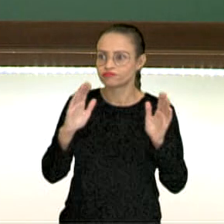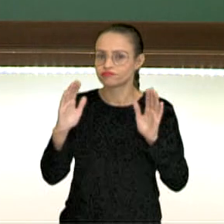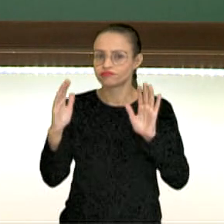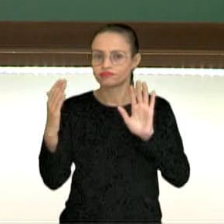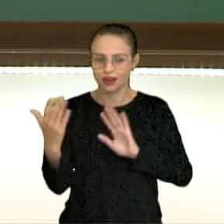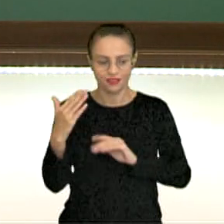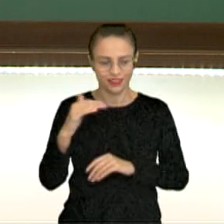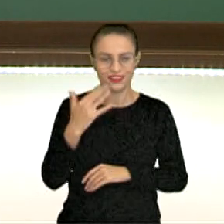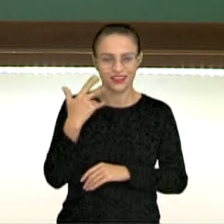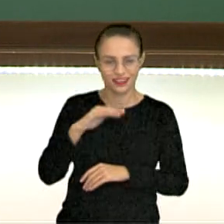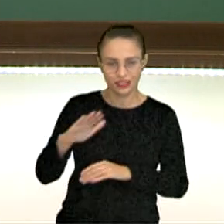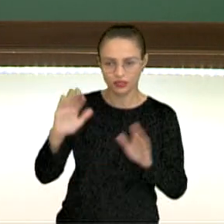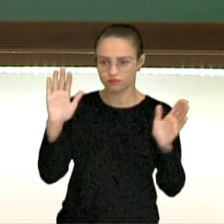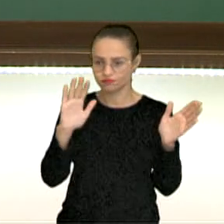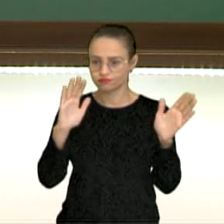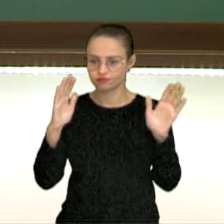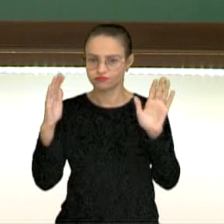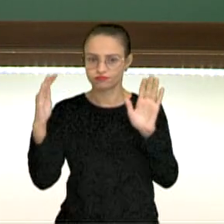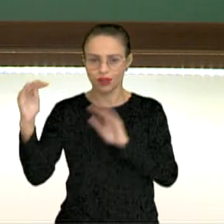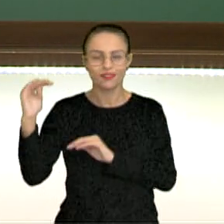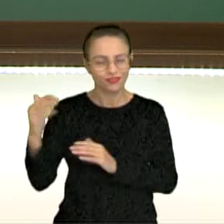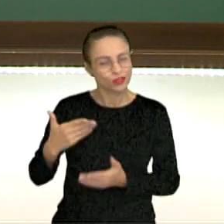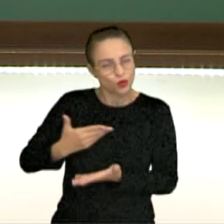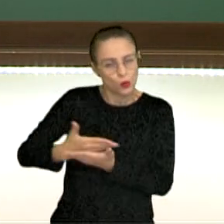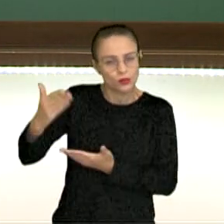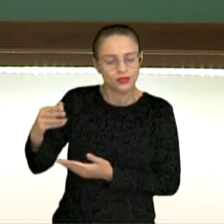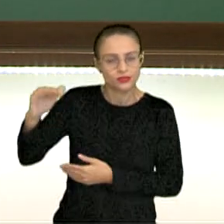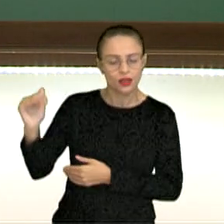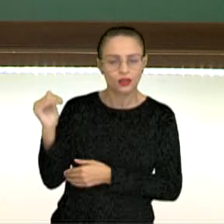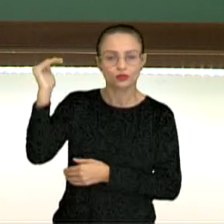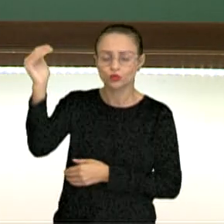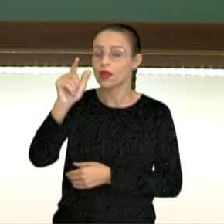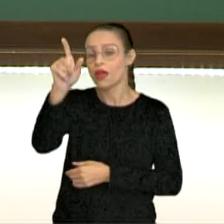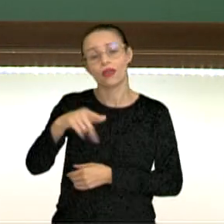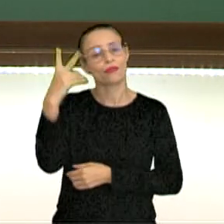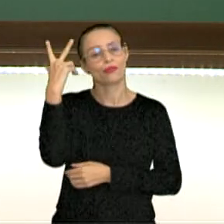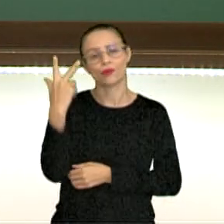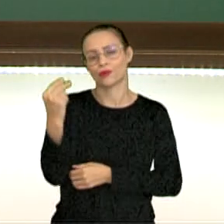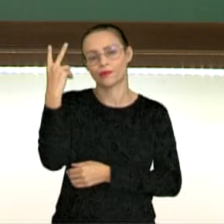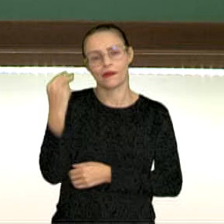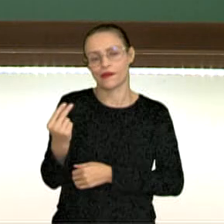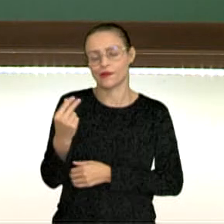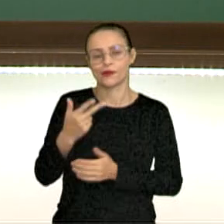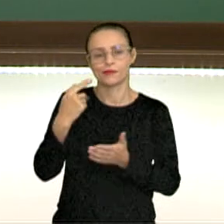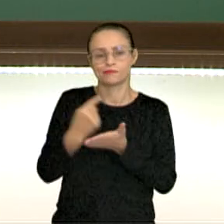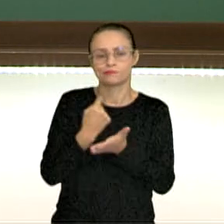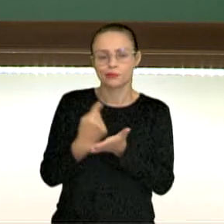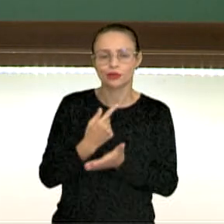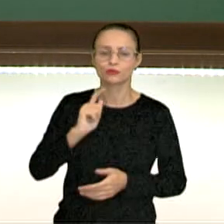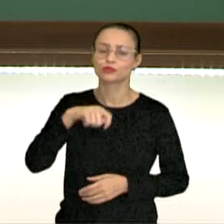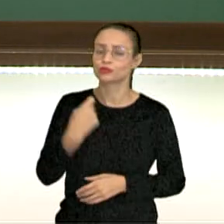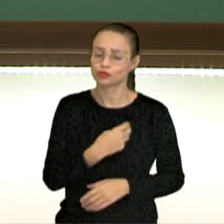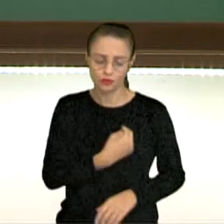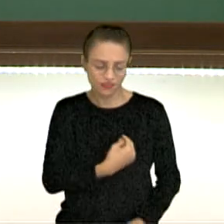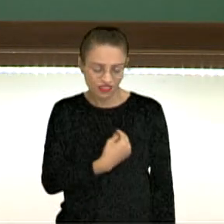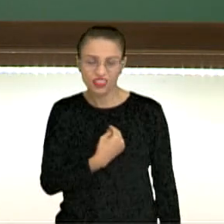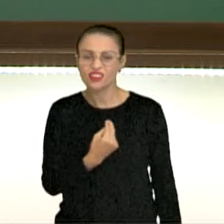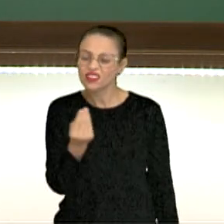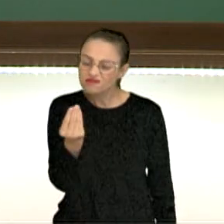para uma vida adulta. Então é normal essas perguntas, esse questionamento, a questão da sua própria